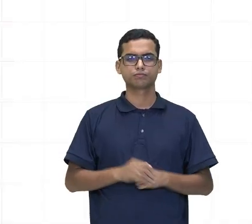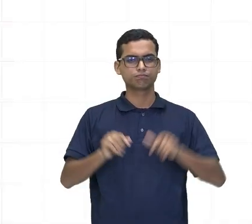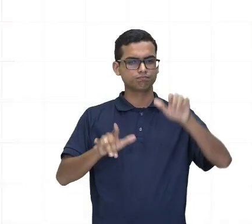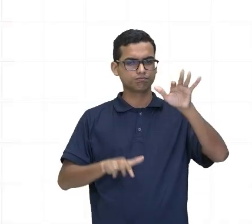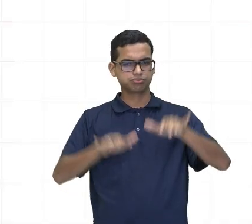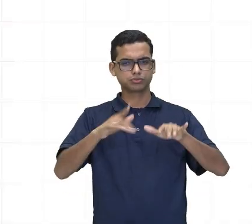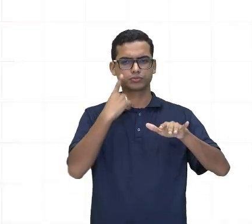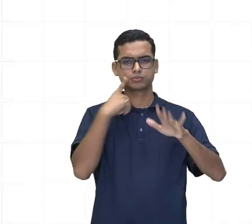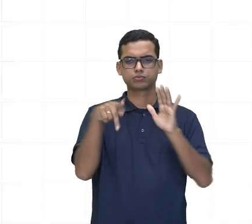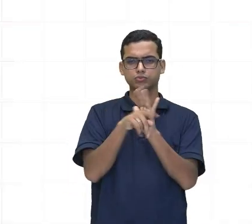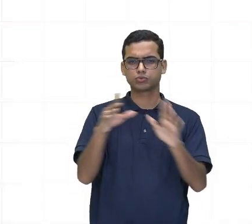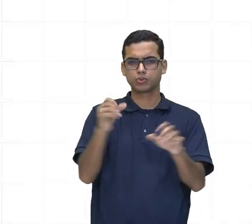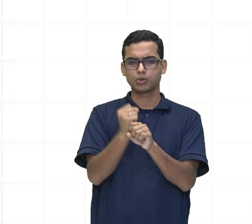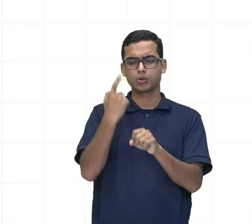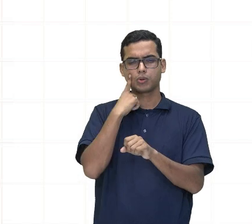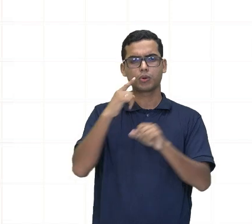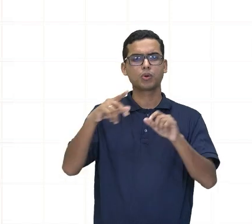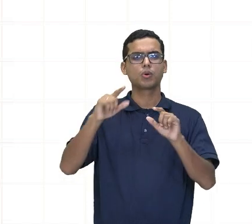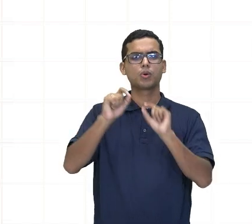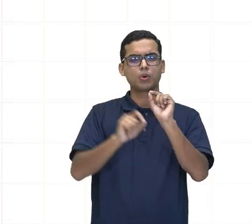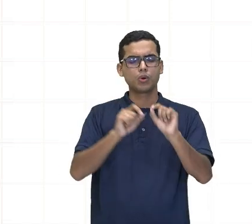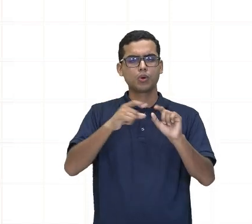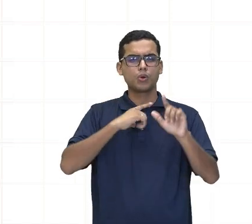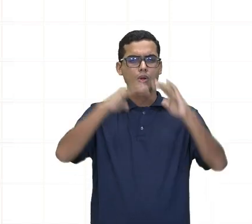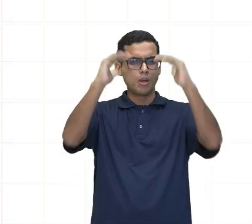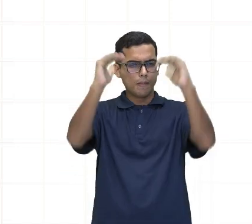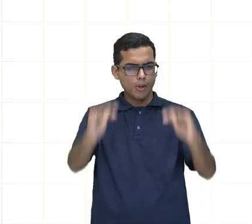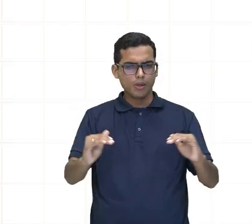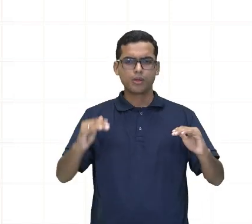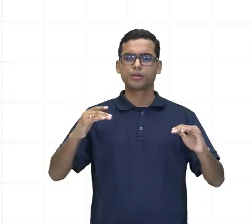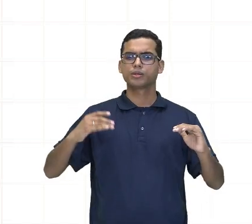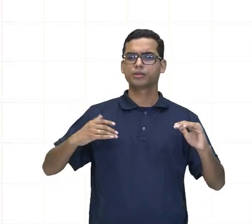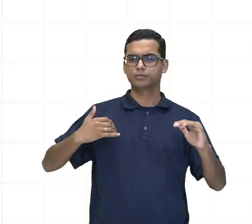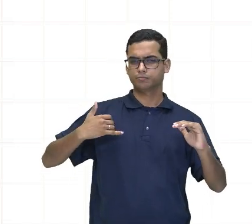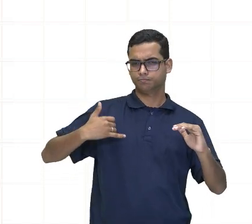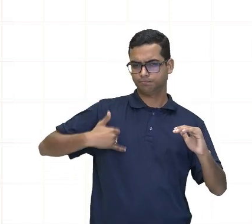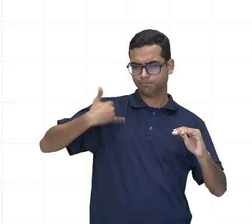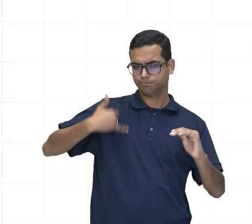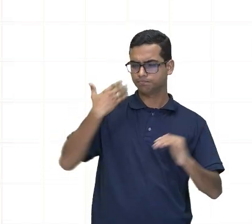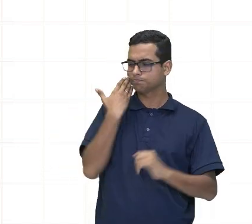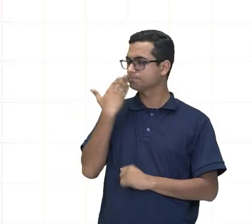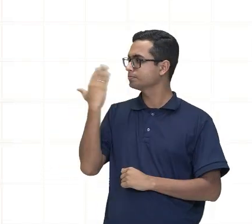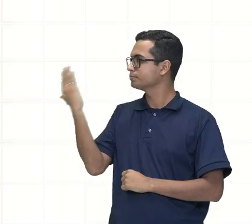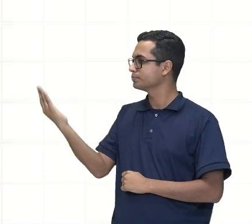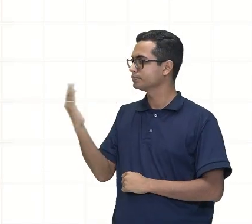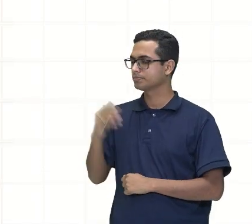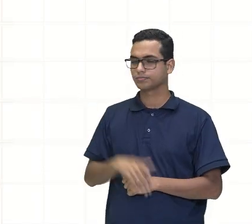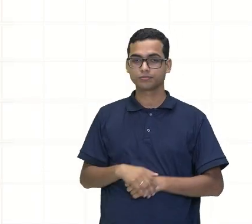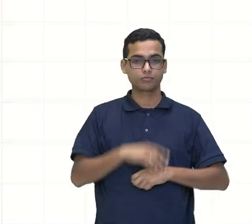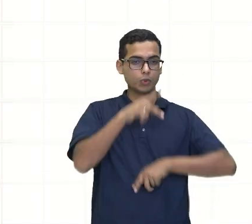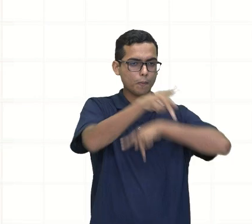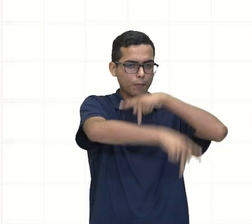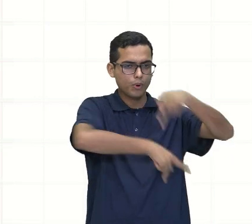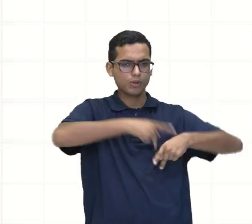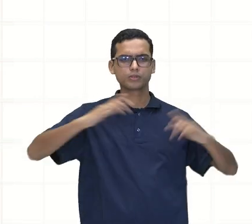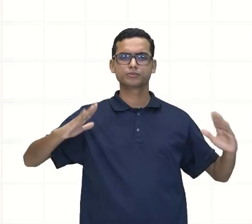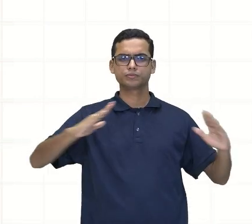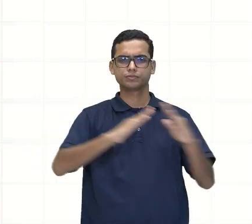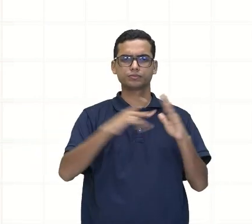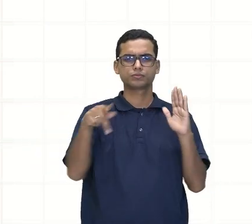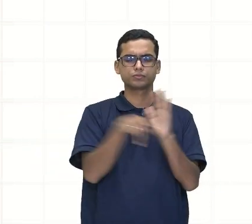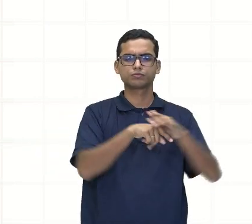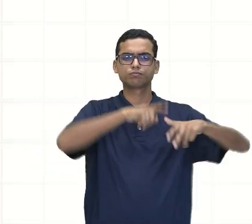para vocês. E aí nós temos, olha, a população residente segundo o